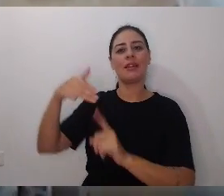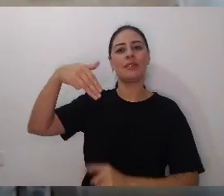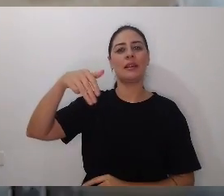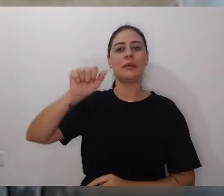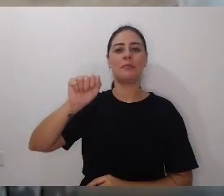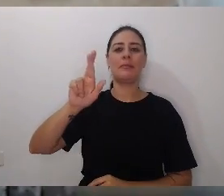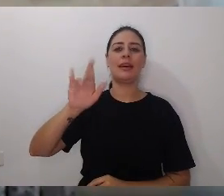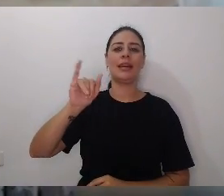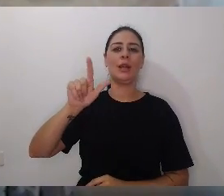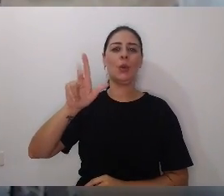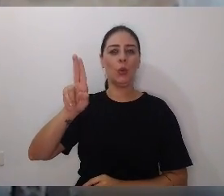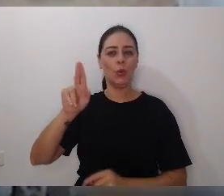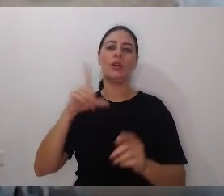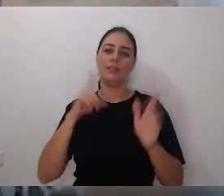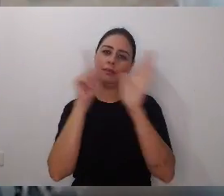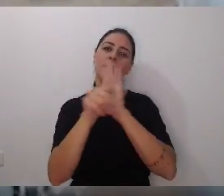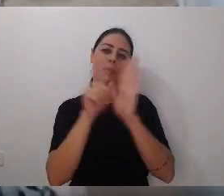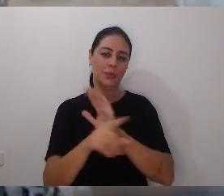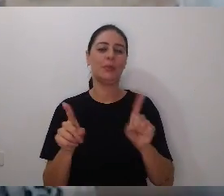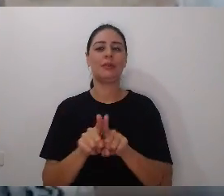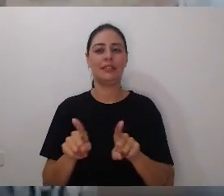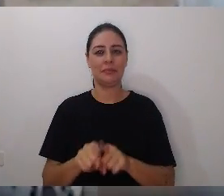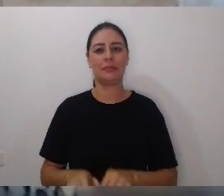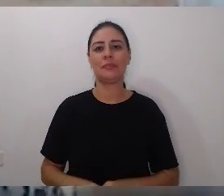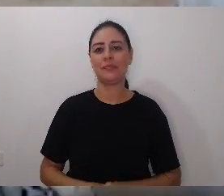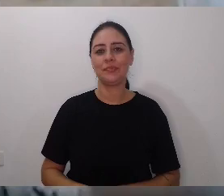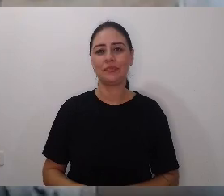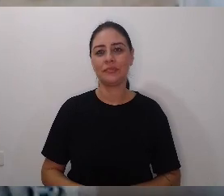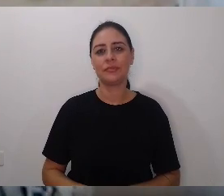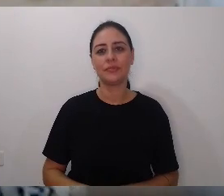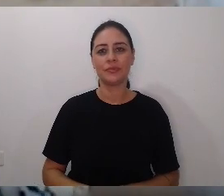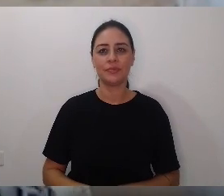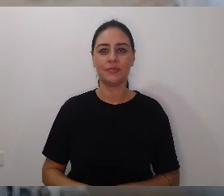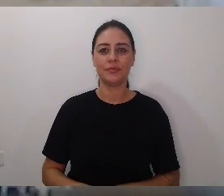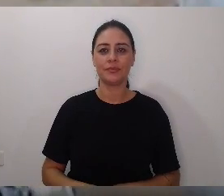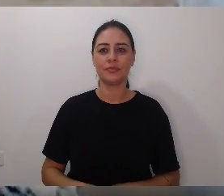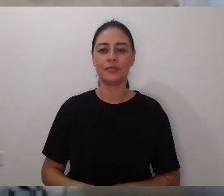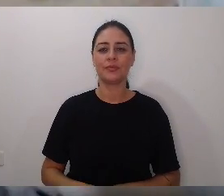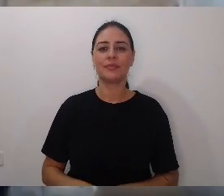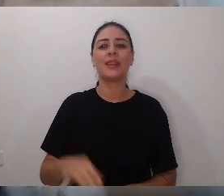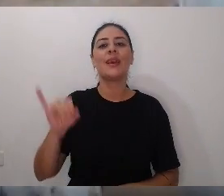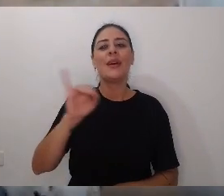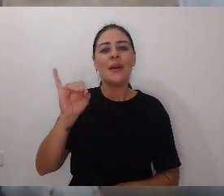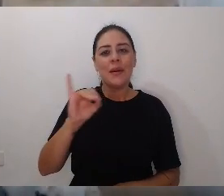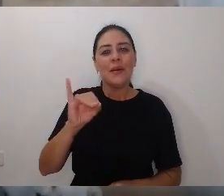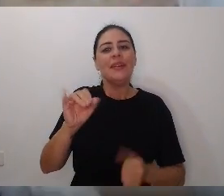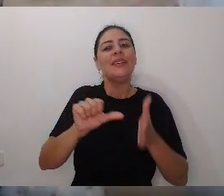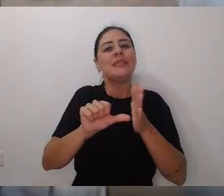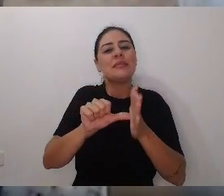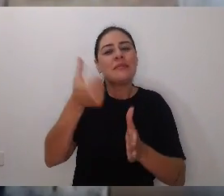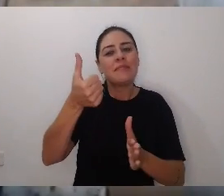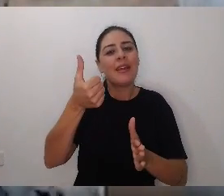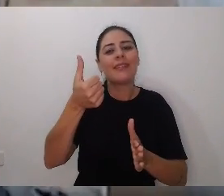alguns vídeos explicando, músicas também bem ilustrativas, com bastante imagens, então é bem interessante. Agora passo